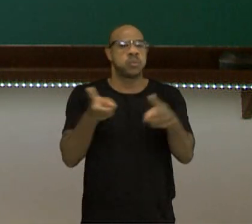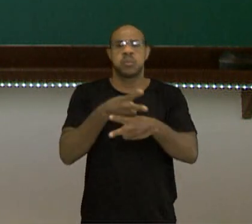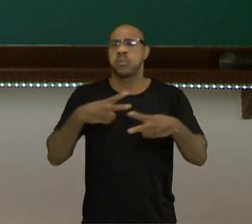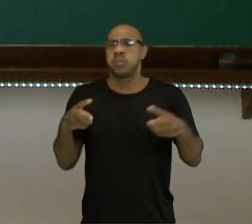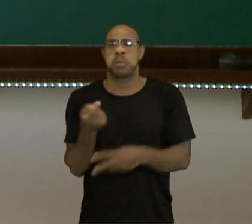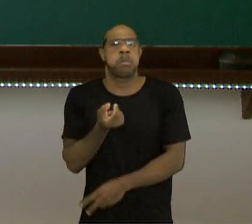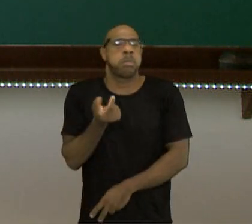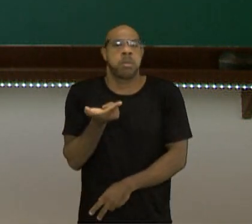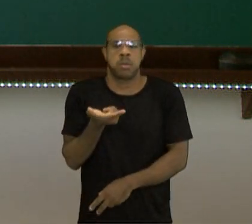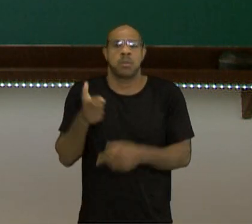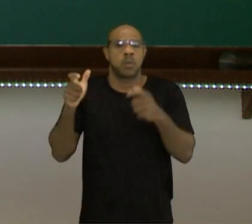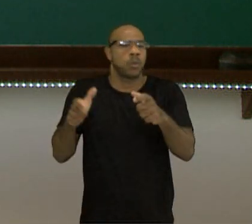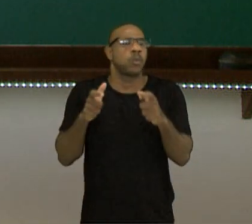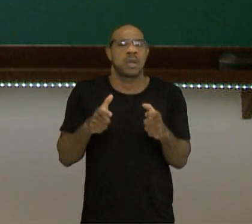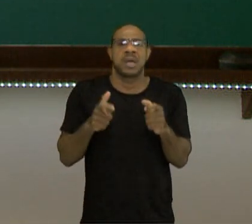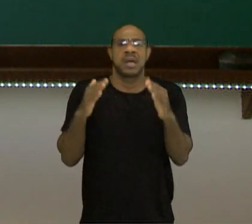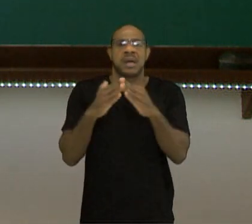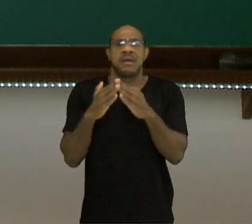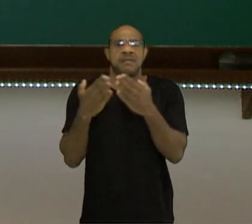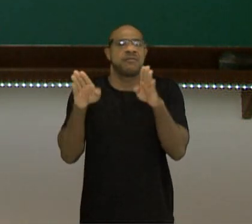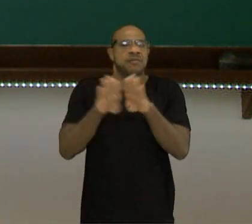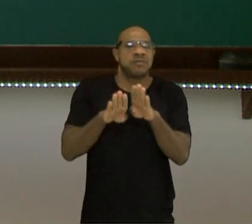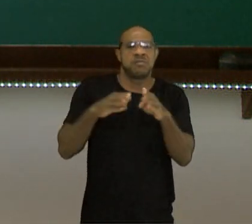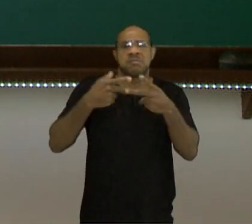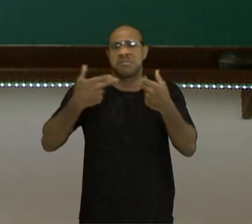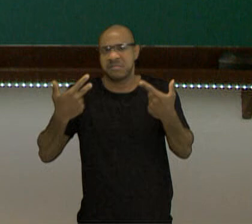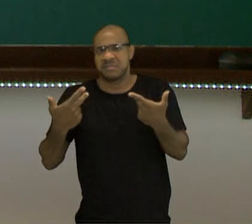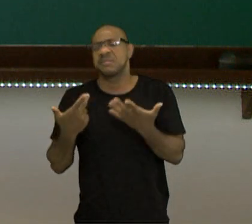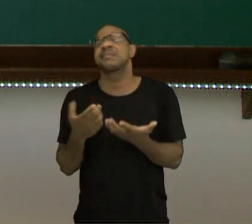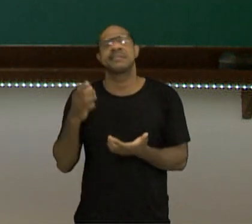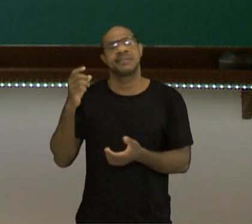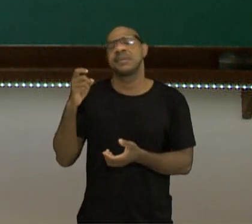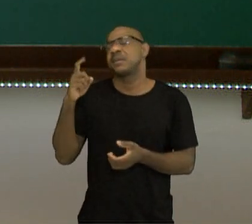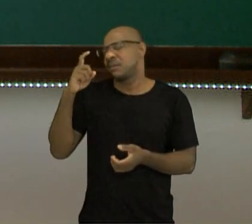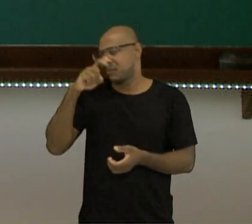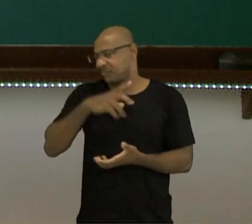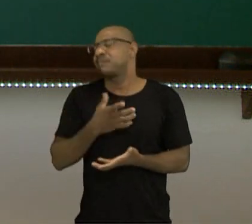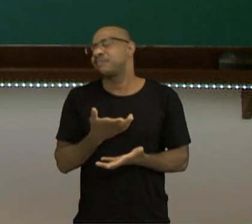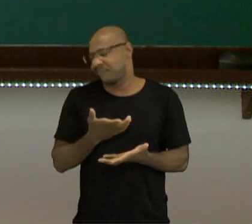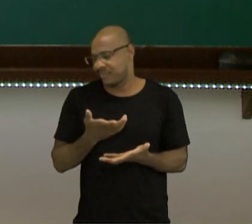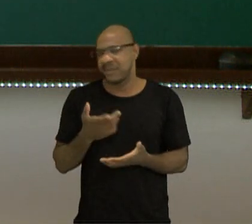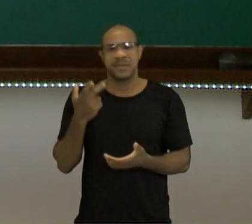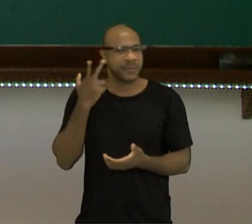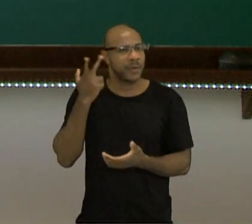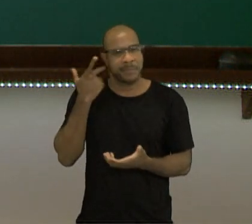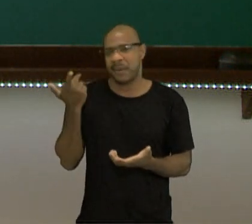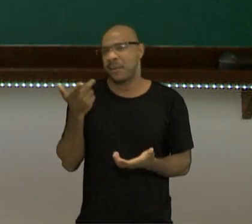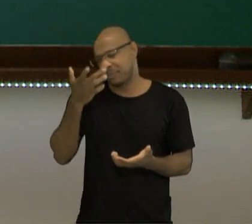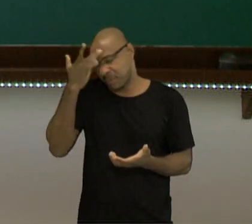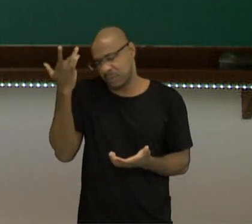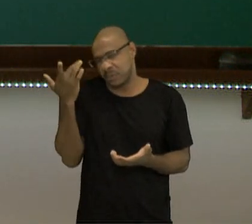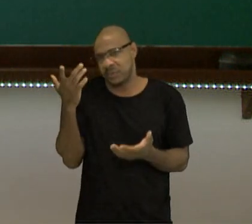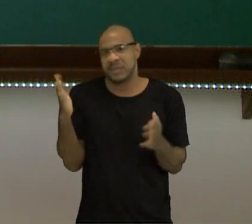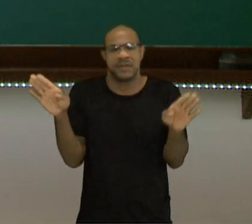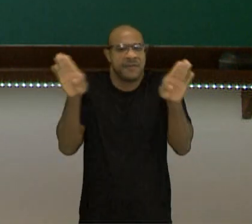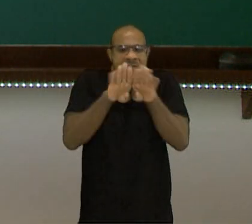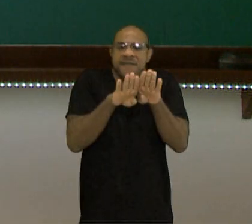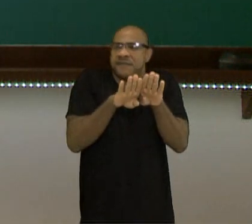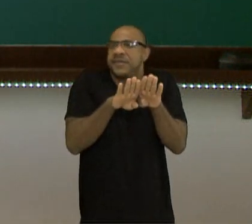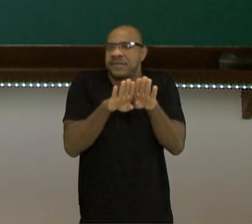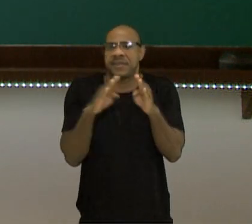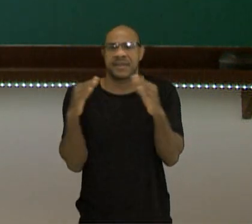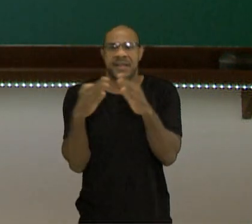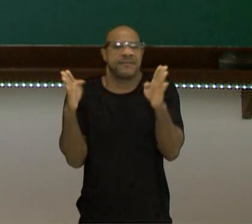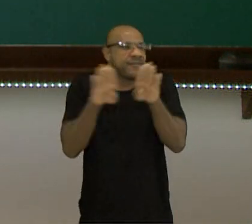ambientes, então é muito comum no frio as pessoas esquecerem ou não abrirem as janelas, deixar o ambiente pouco